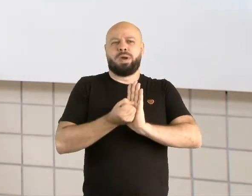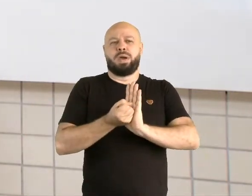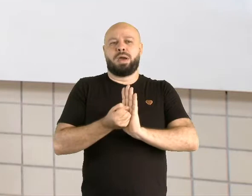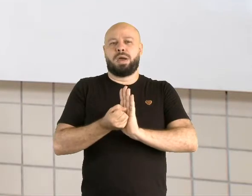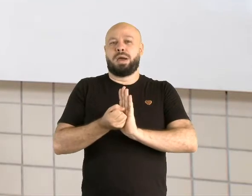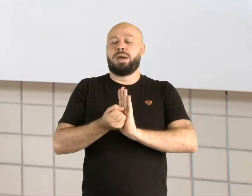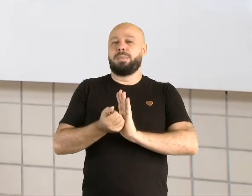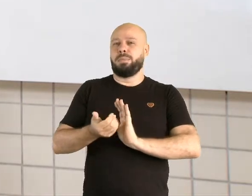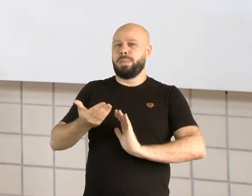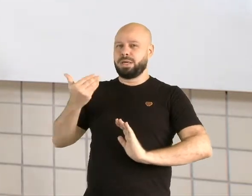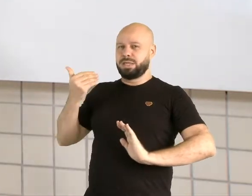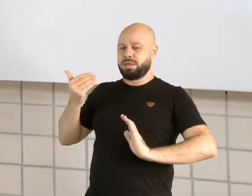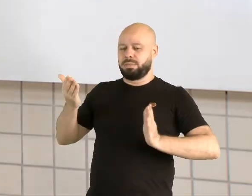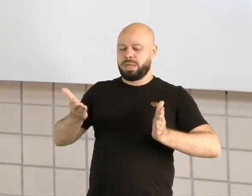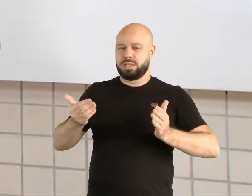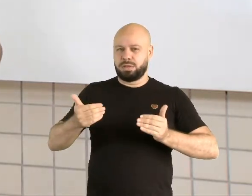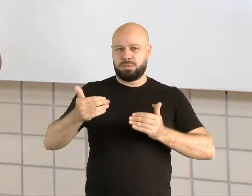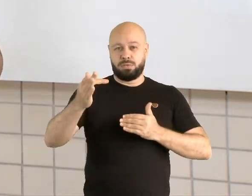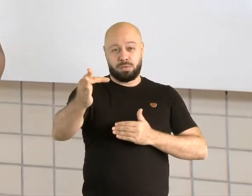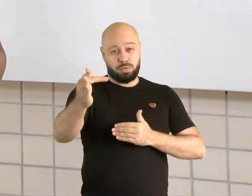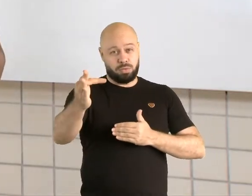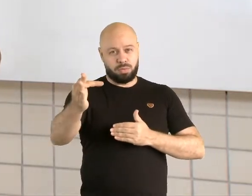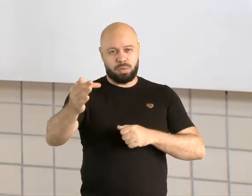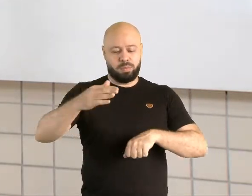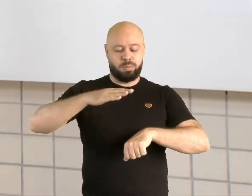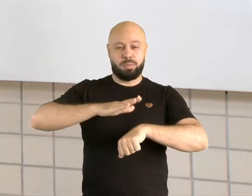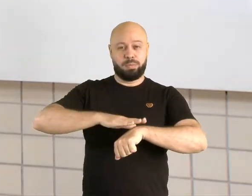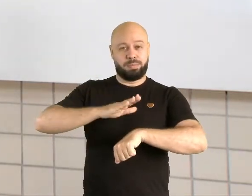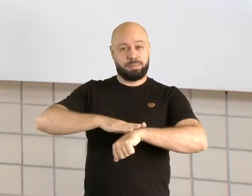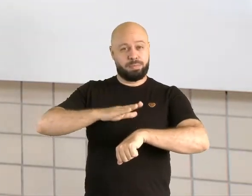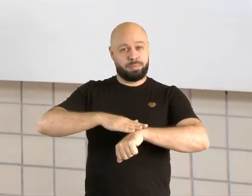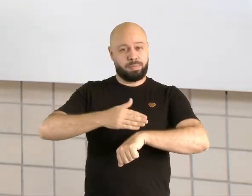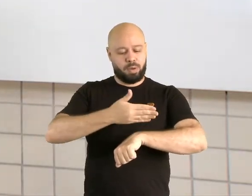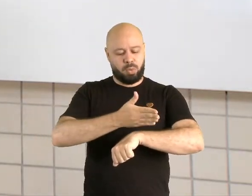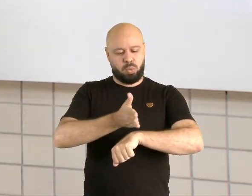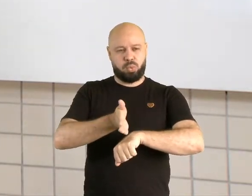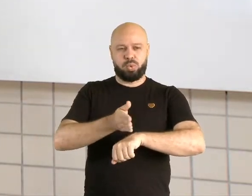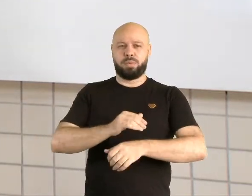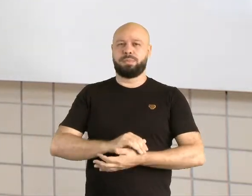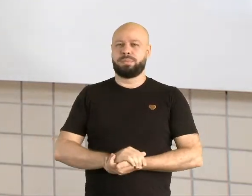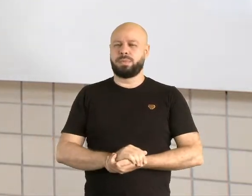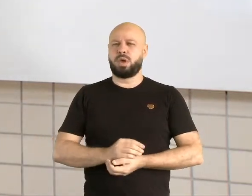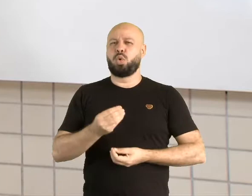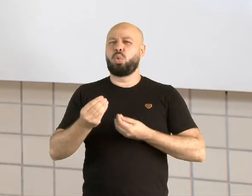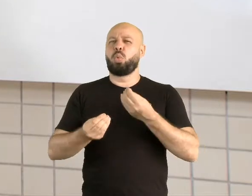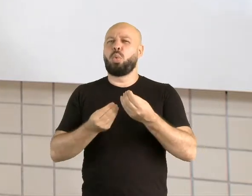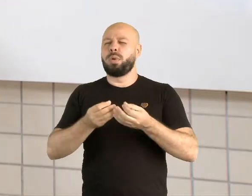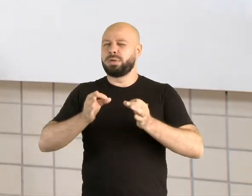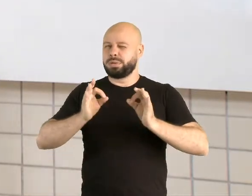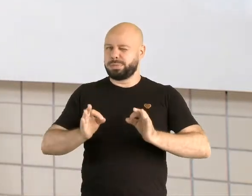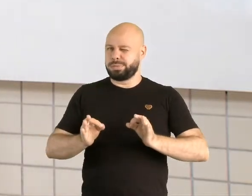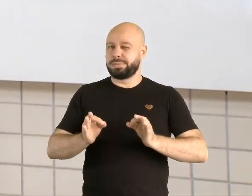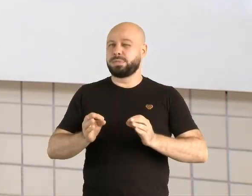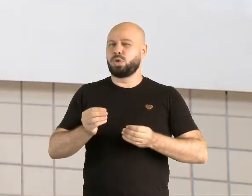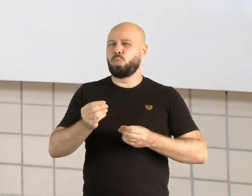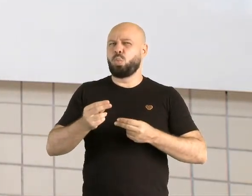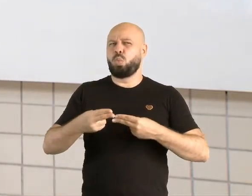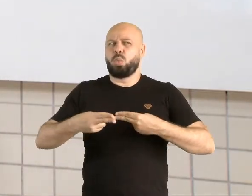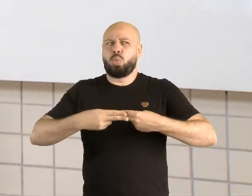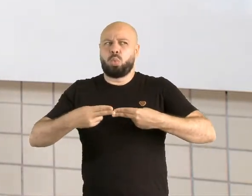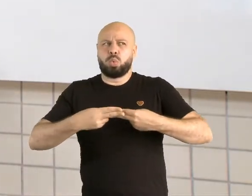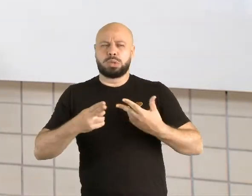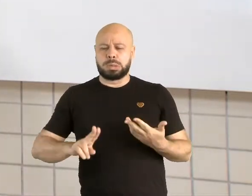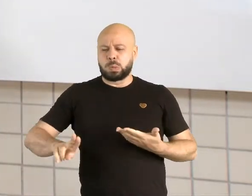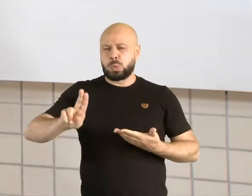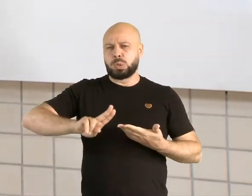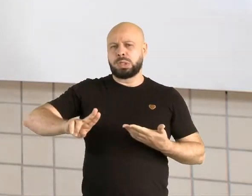presente e futuro, marcar o tempo? Exatamente. Então, como que a gente vai usar o